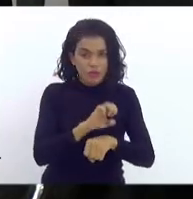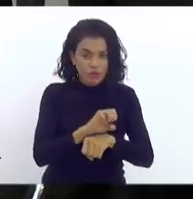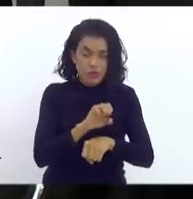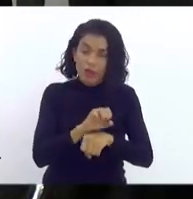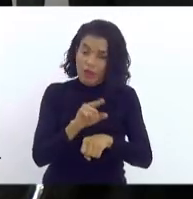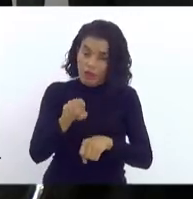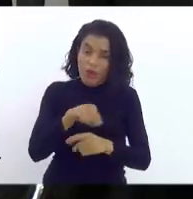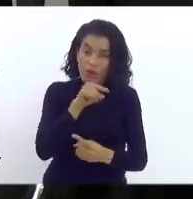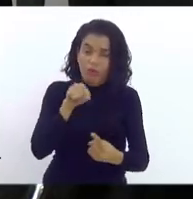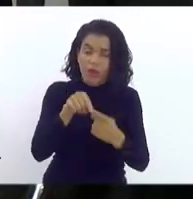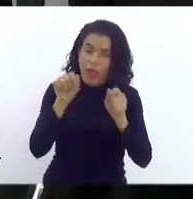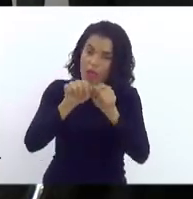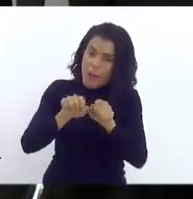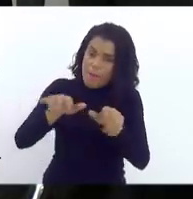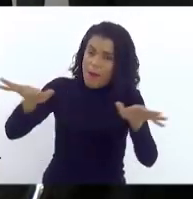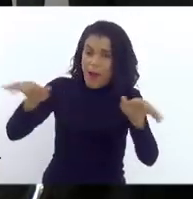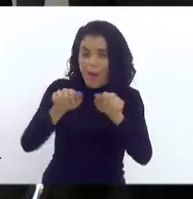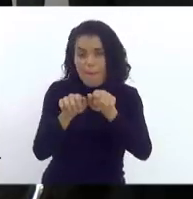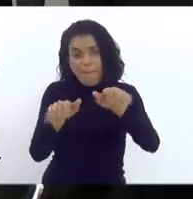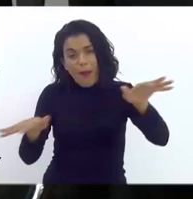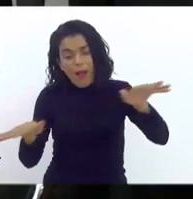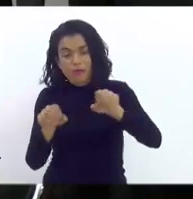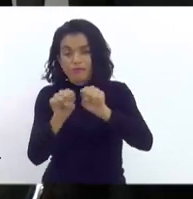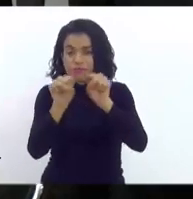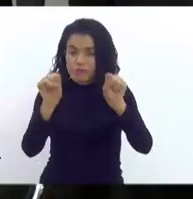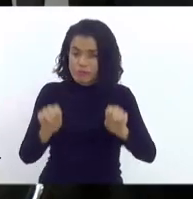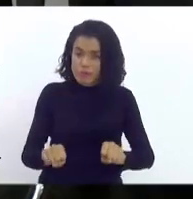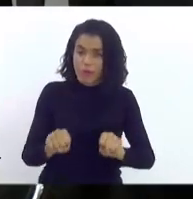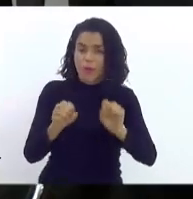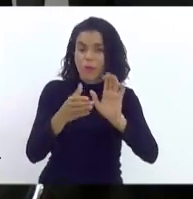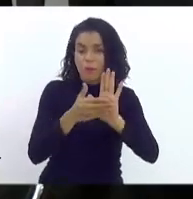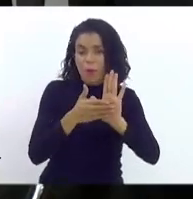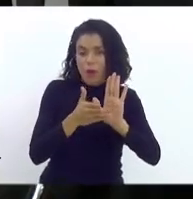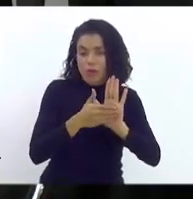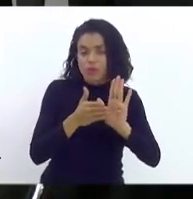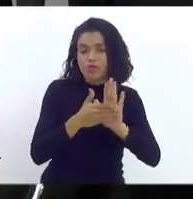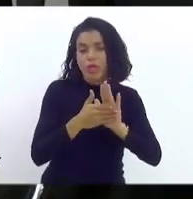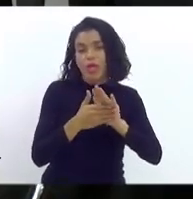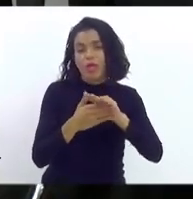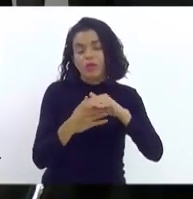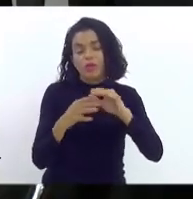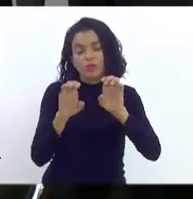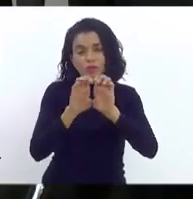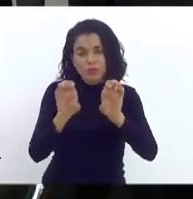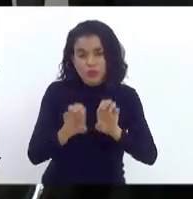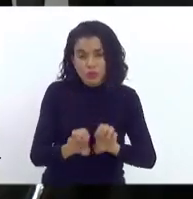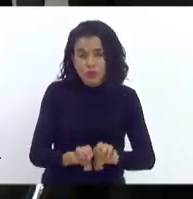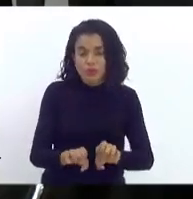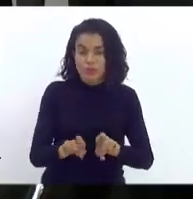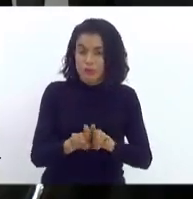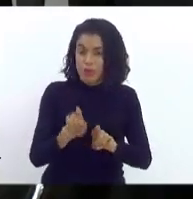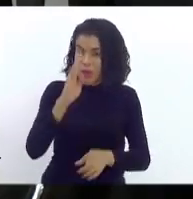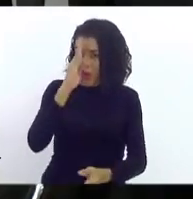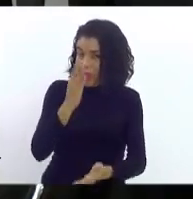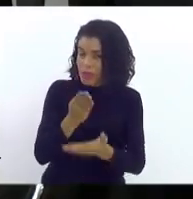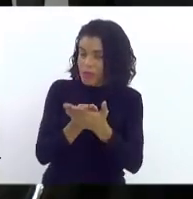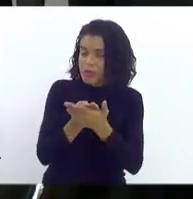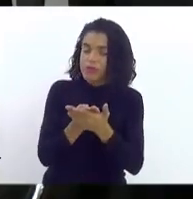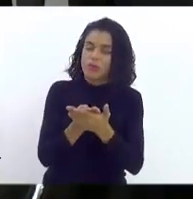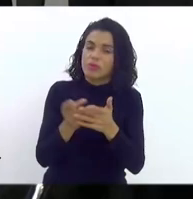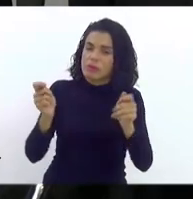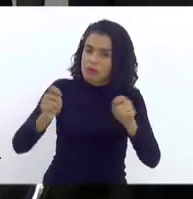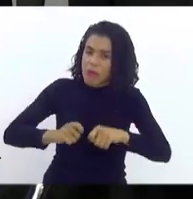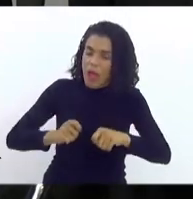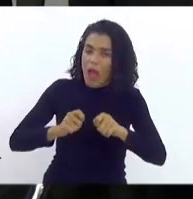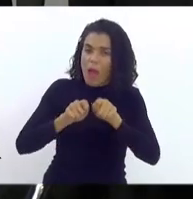ampliar esse sistema através de projetos estruturantes. Agora com o GNL, acreditamos que podemos ainda